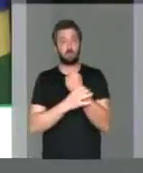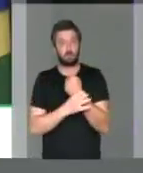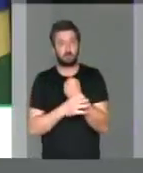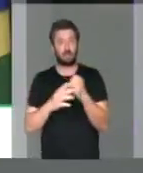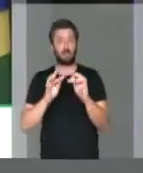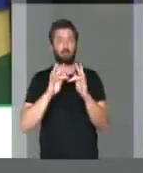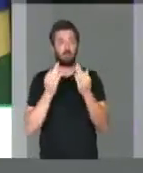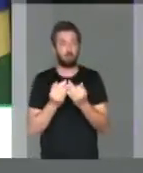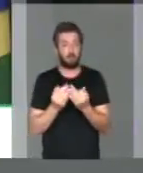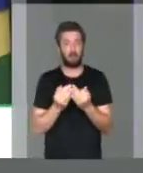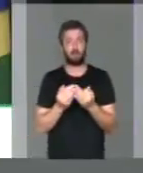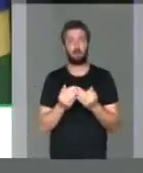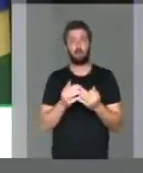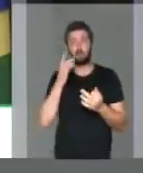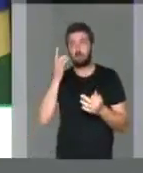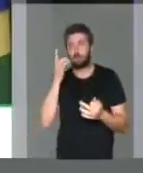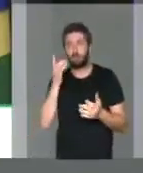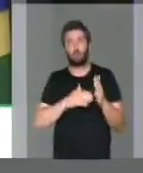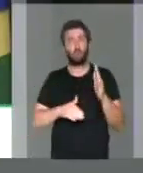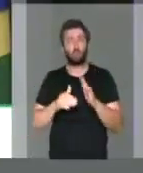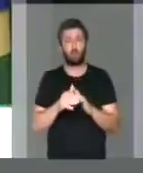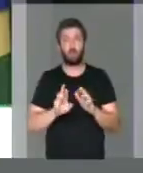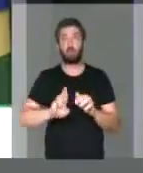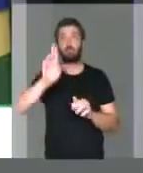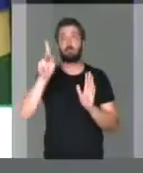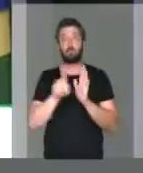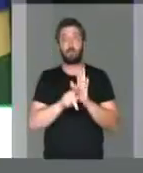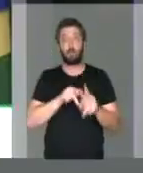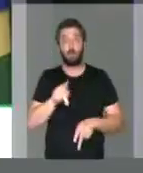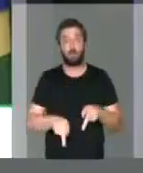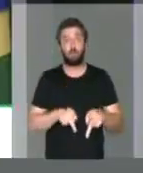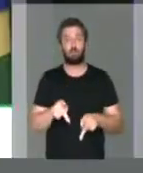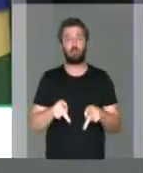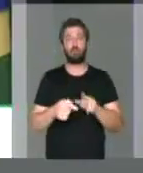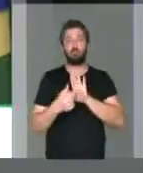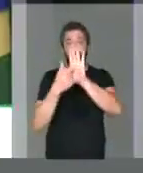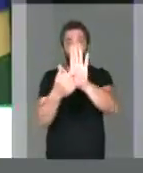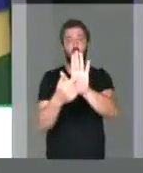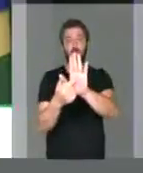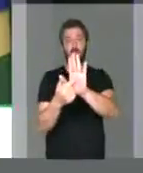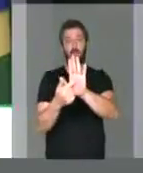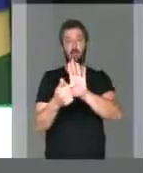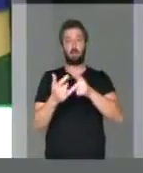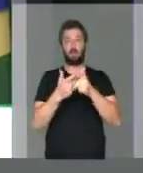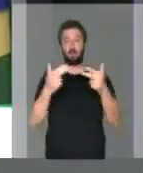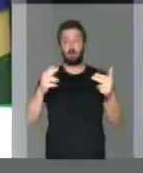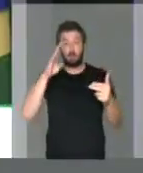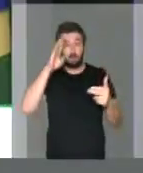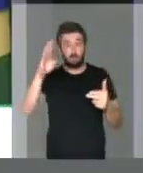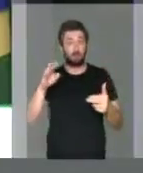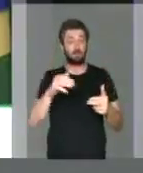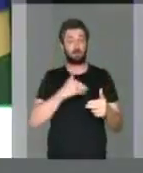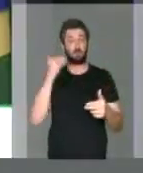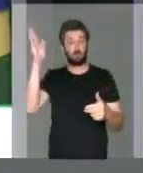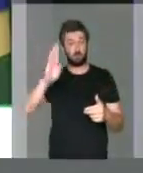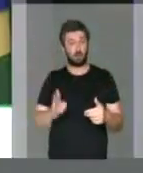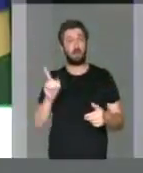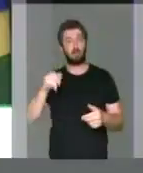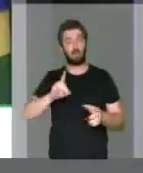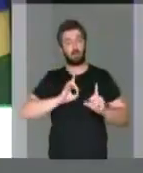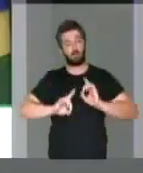Saúde e Família, os parlamentares que representam o povo brasileiro, para mostrar uma grande causa de morte neste país, que